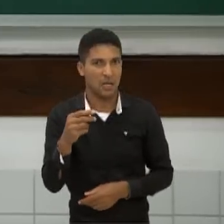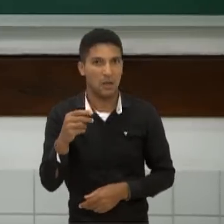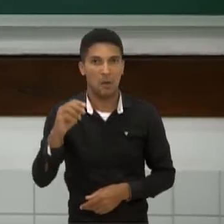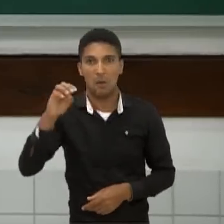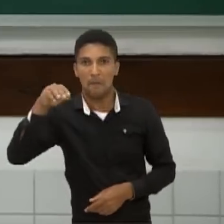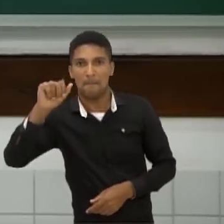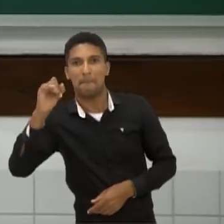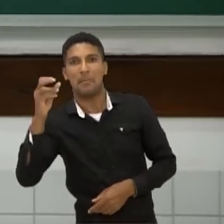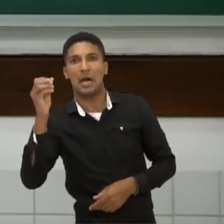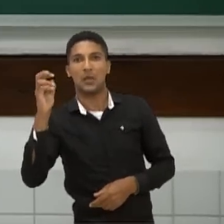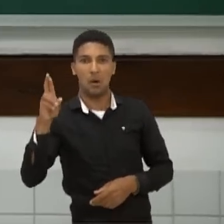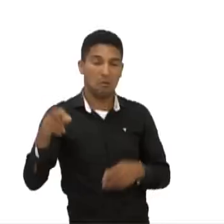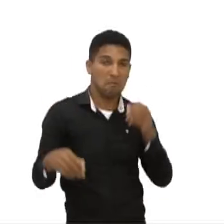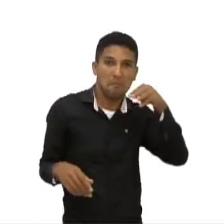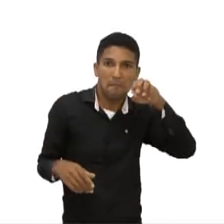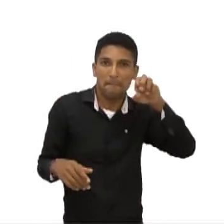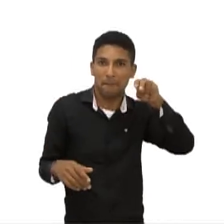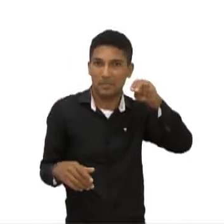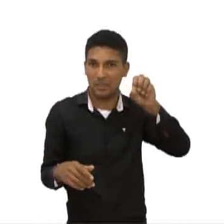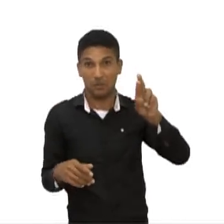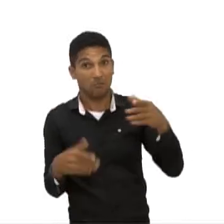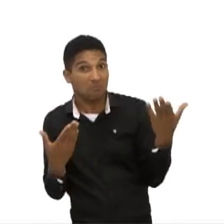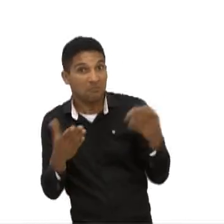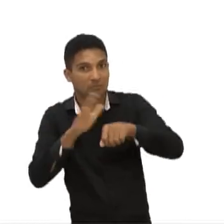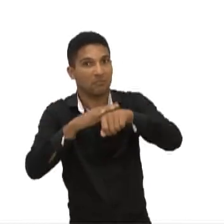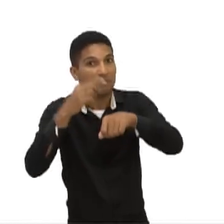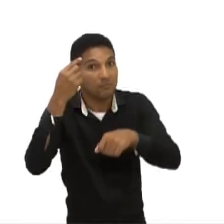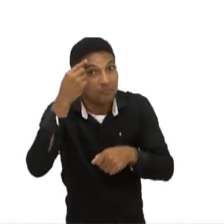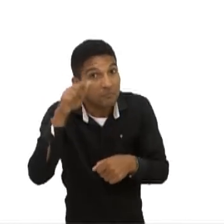vocês pensarem nisso, belezinha?